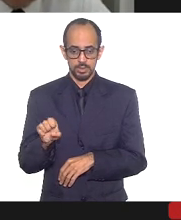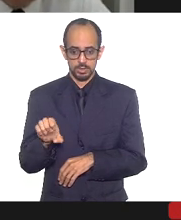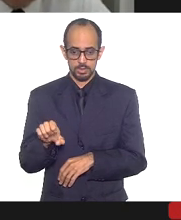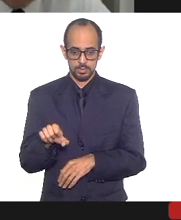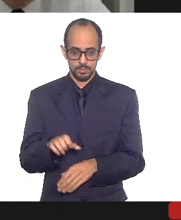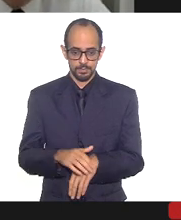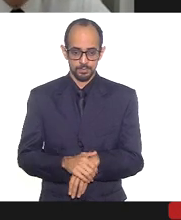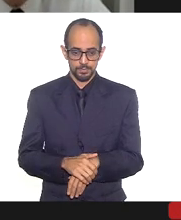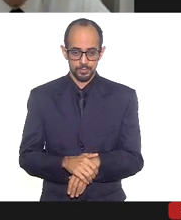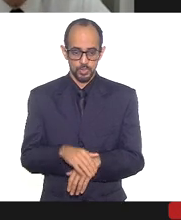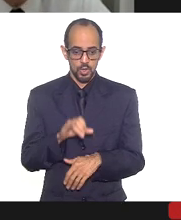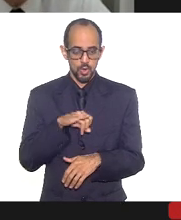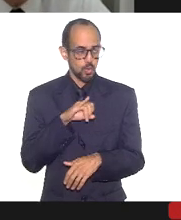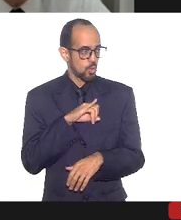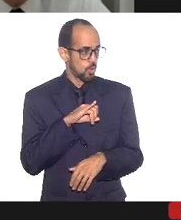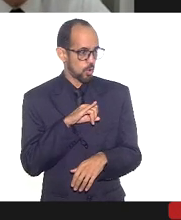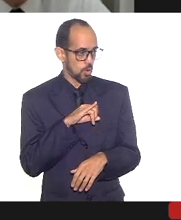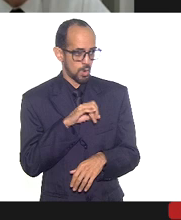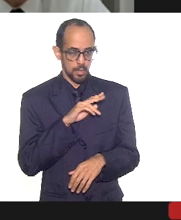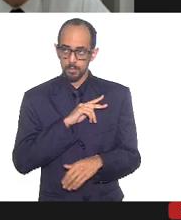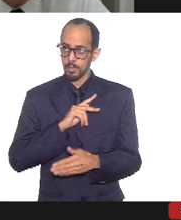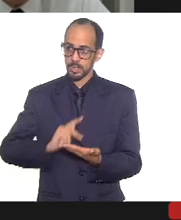Oi, presidente Flávio Serafini, está me escutando?